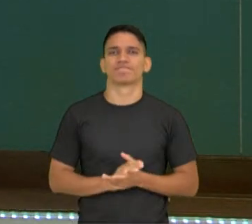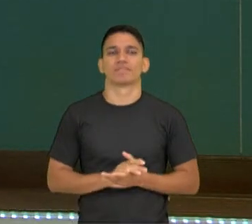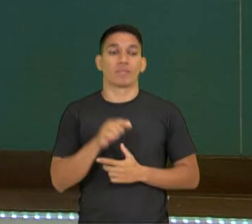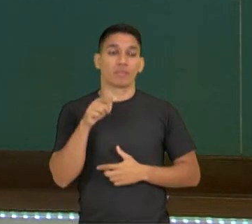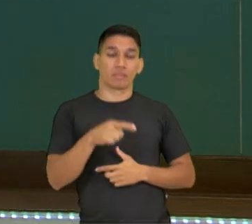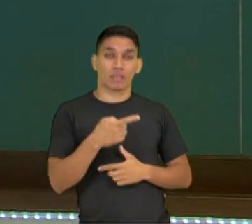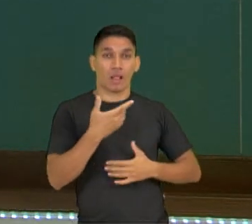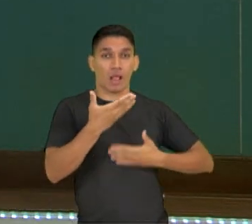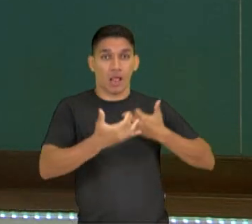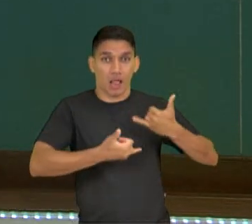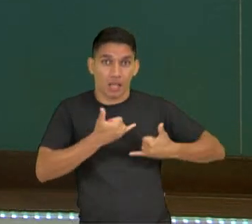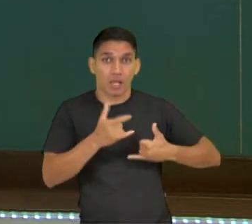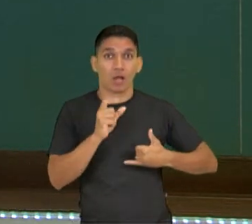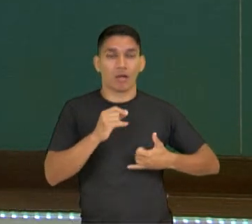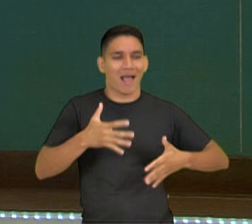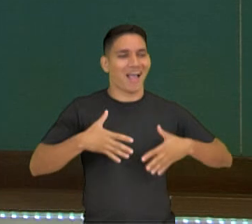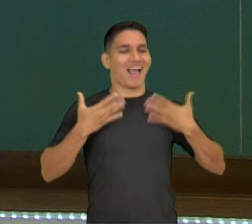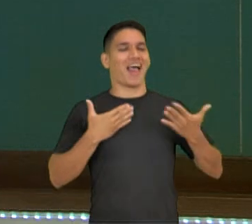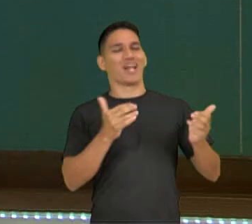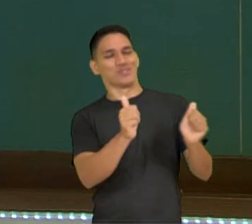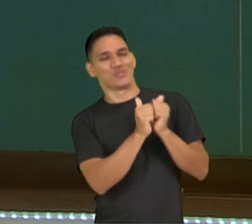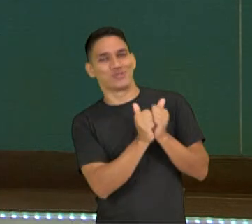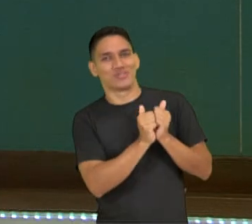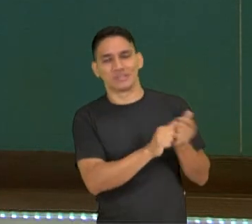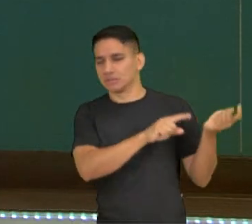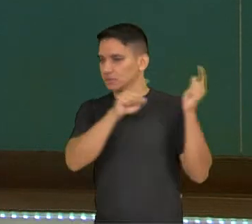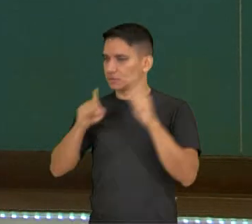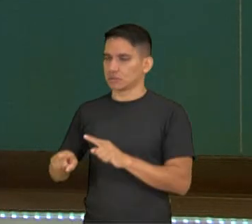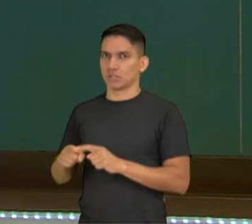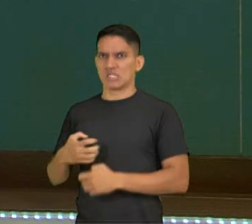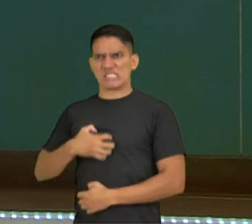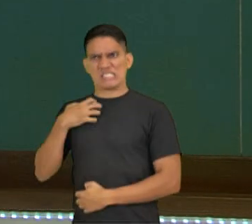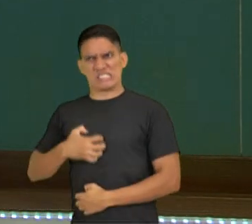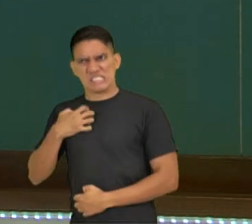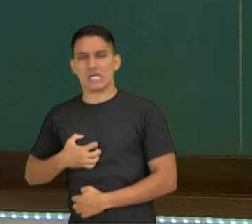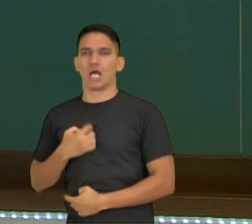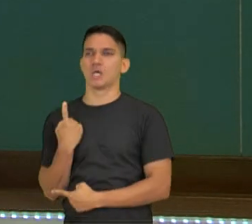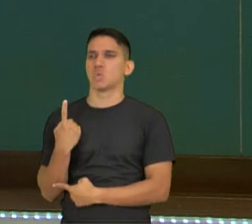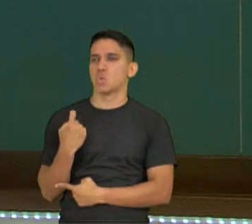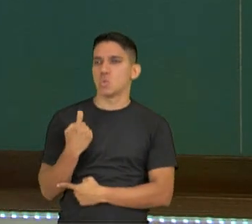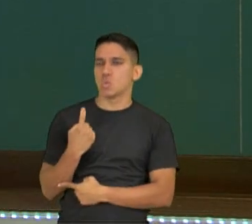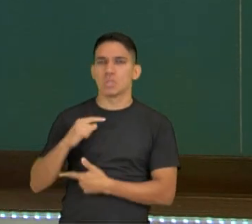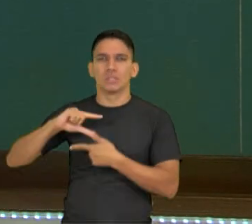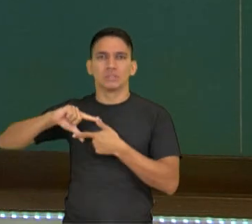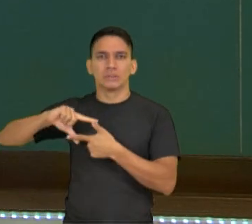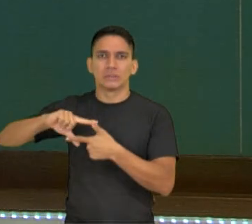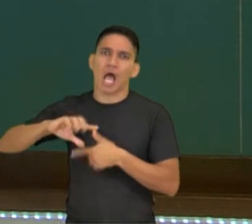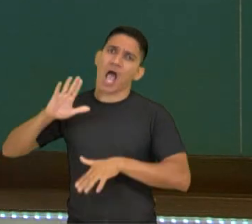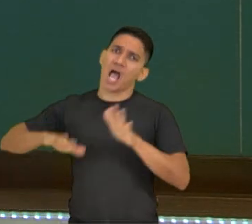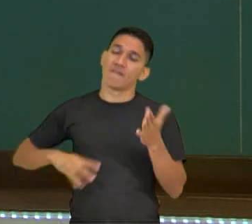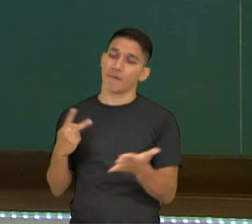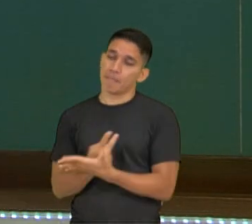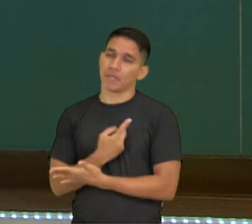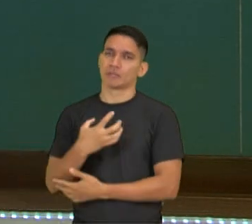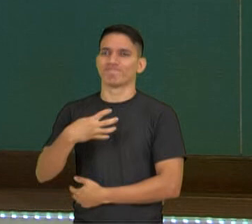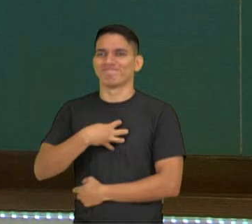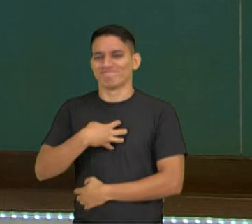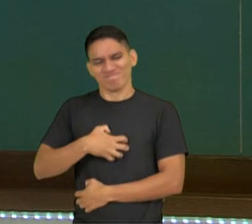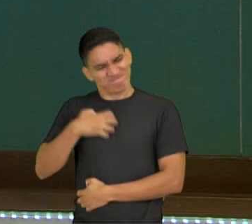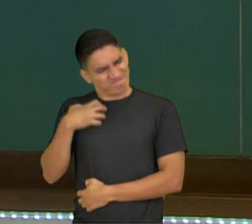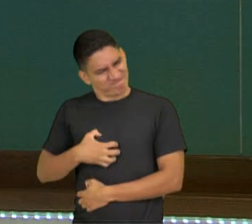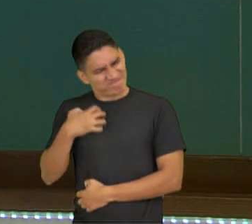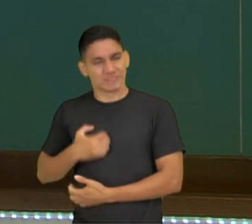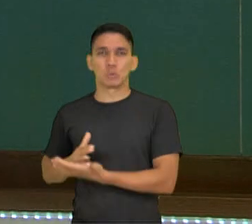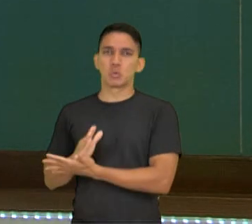e a comunhão, e no competitivo, a raiva e a solidão. Às vezes, quando você perde, você tem que lidar com essa